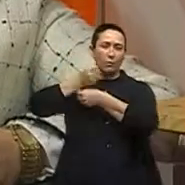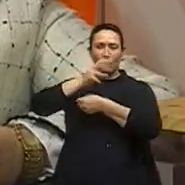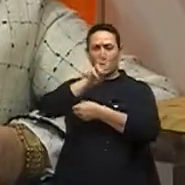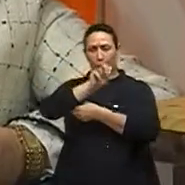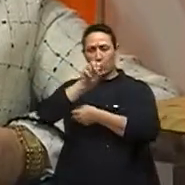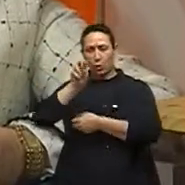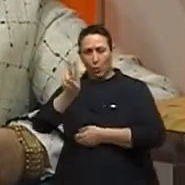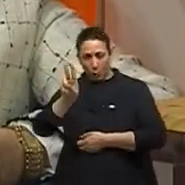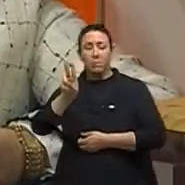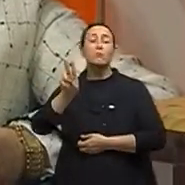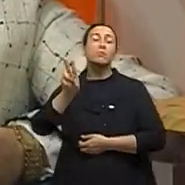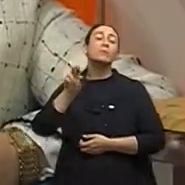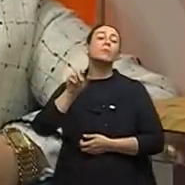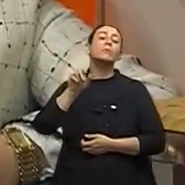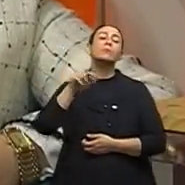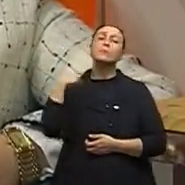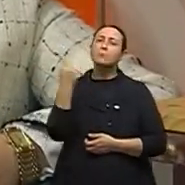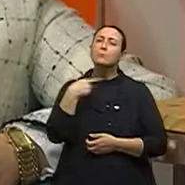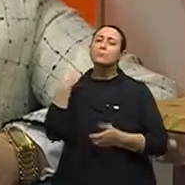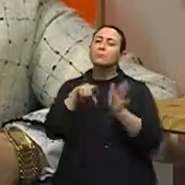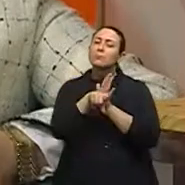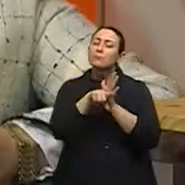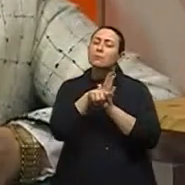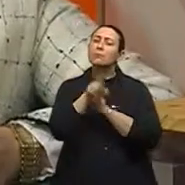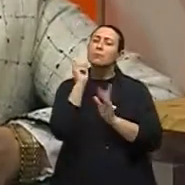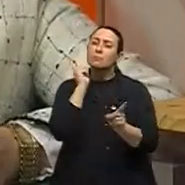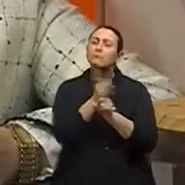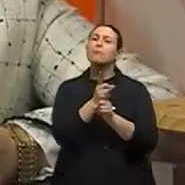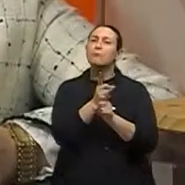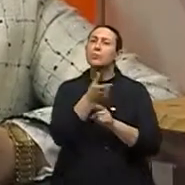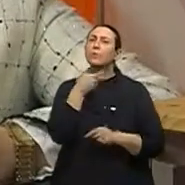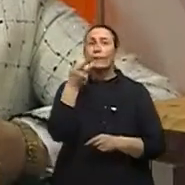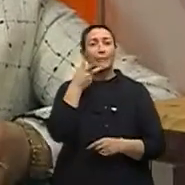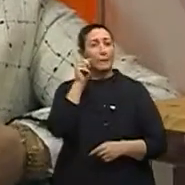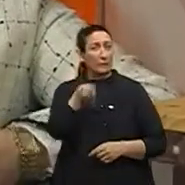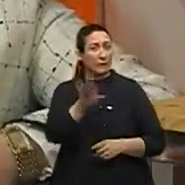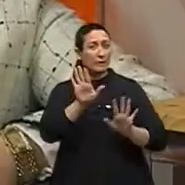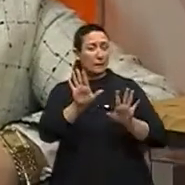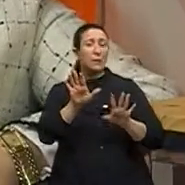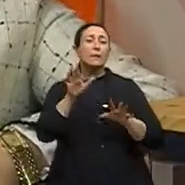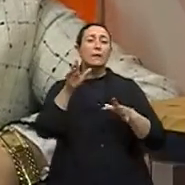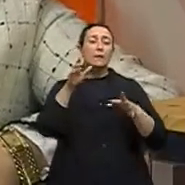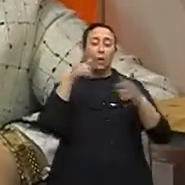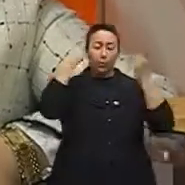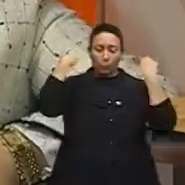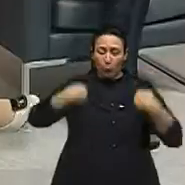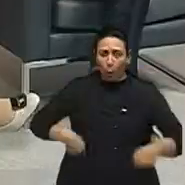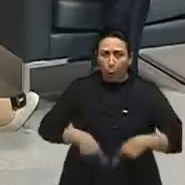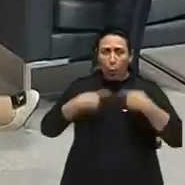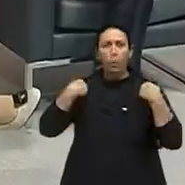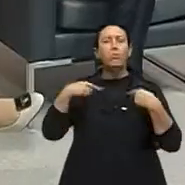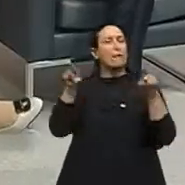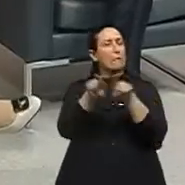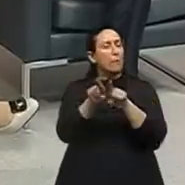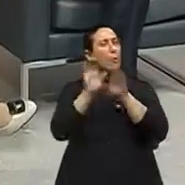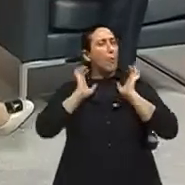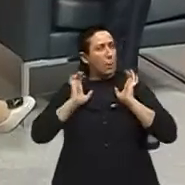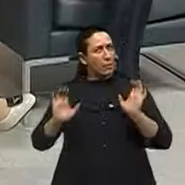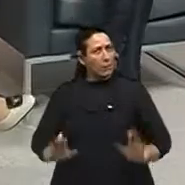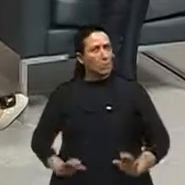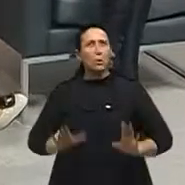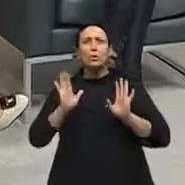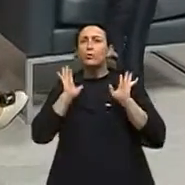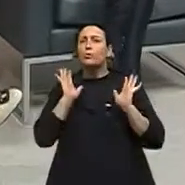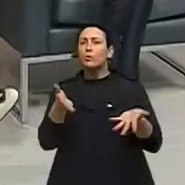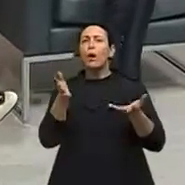30 anos nas pesquisas sobre tanto em relação a questão biológica como comportamental do hom quase duas